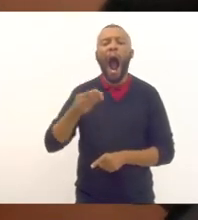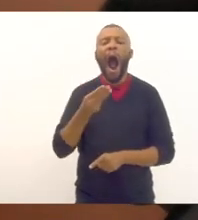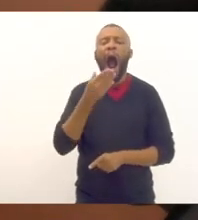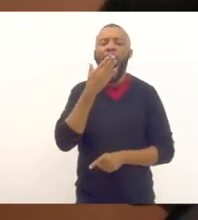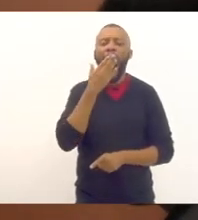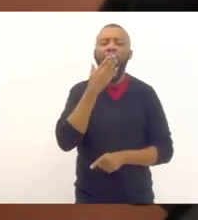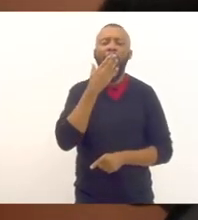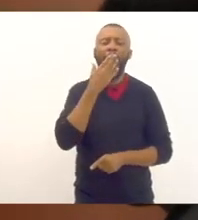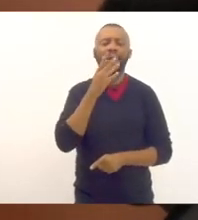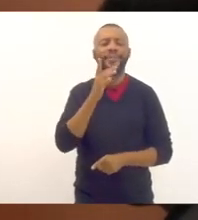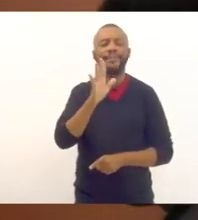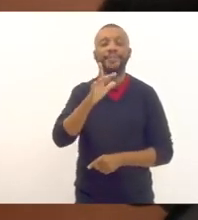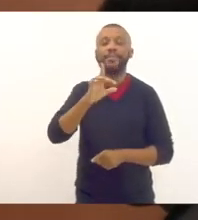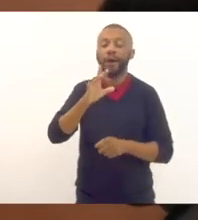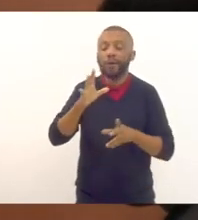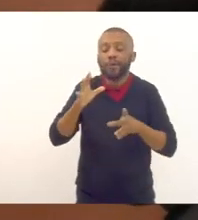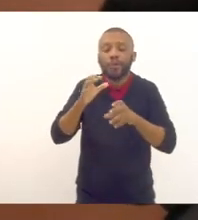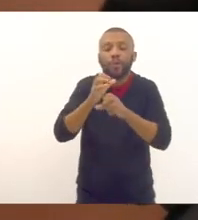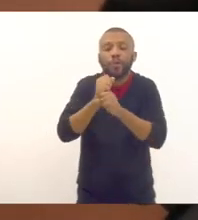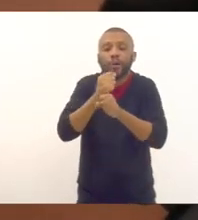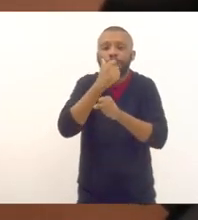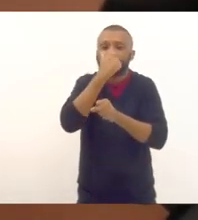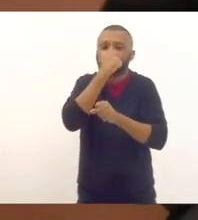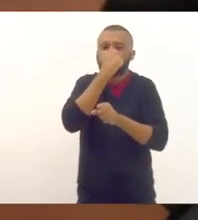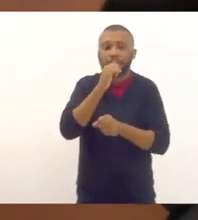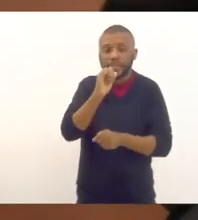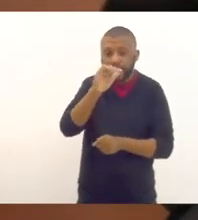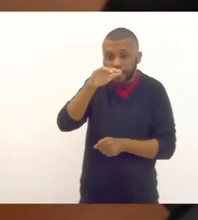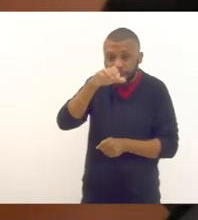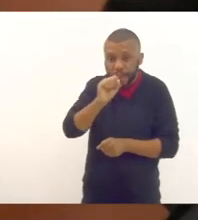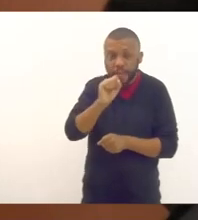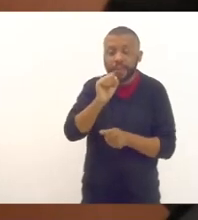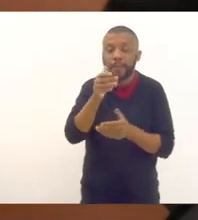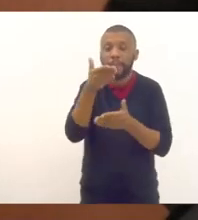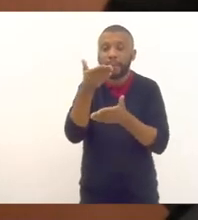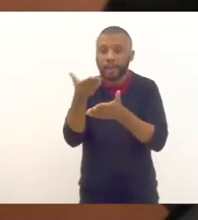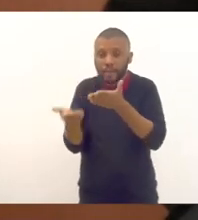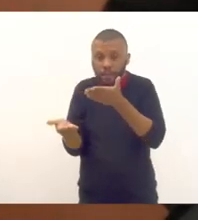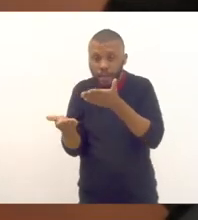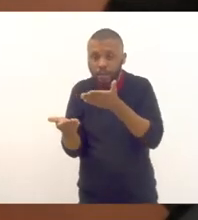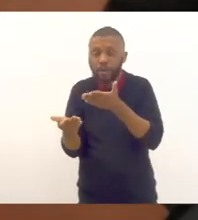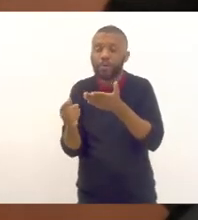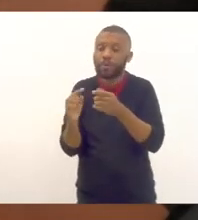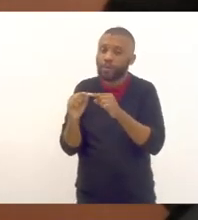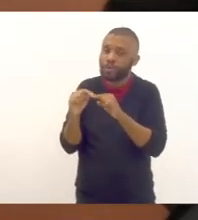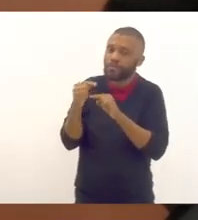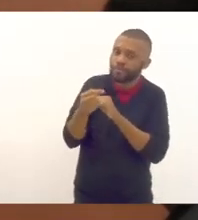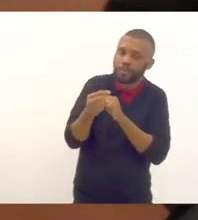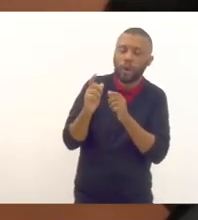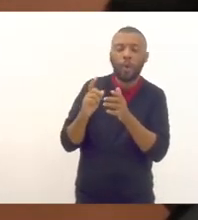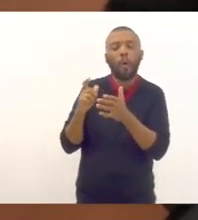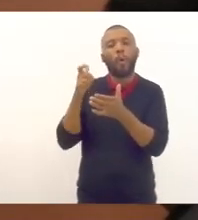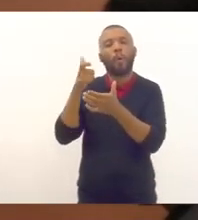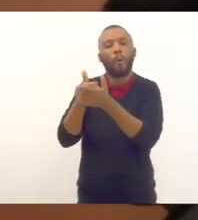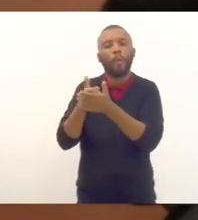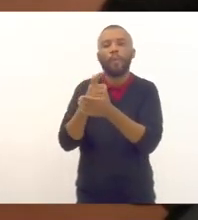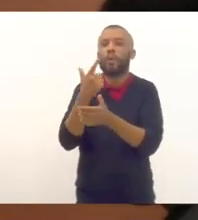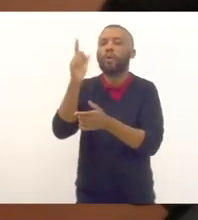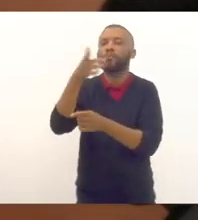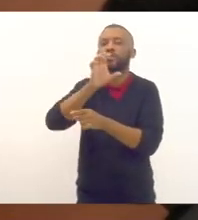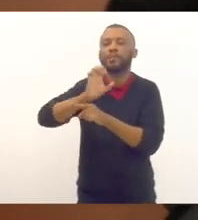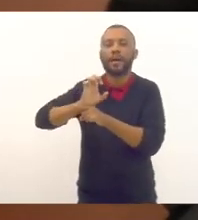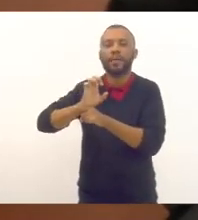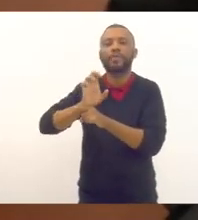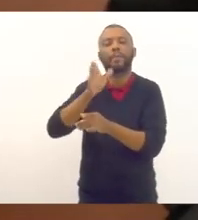é cumulativo. O ICMS você perdeu uma vez, mas no ano seguinte, novas compras vão para o Estado, perde de novo. E o